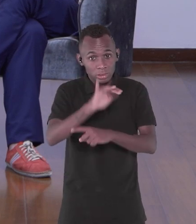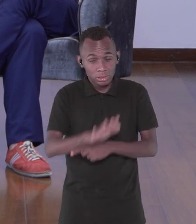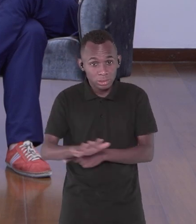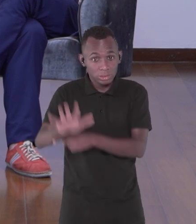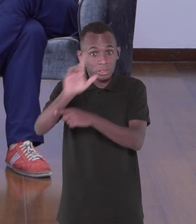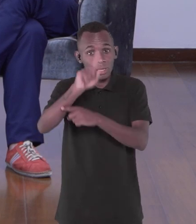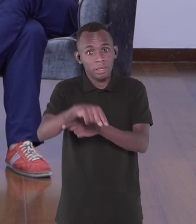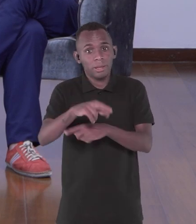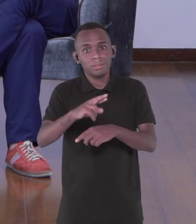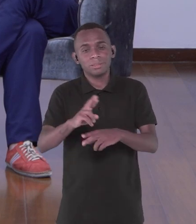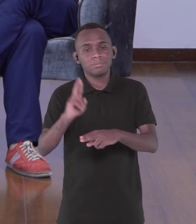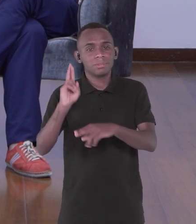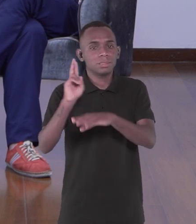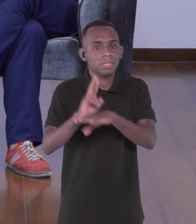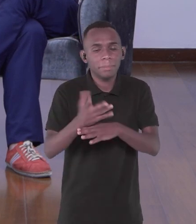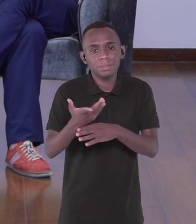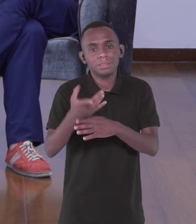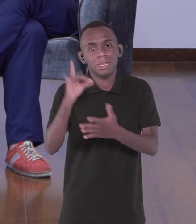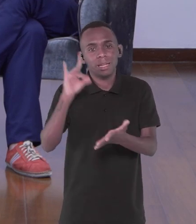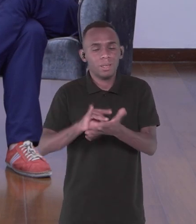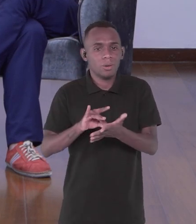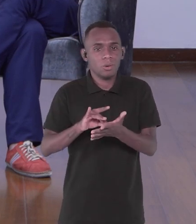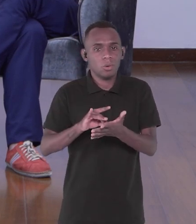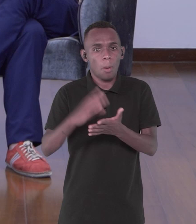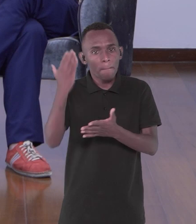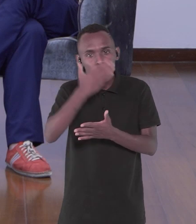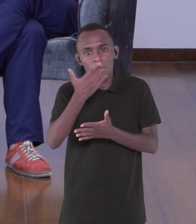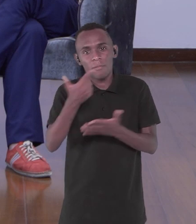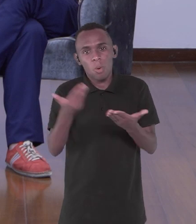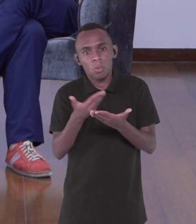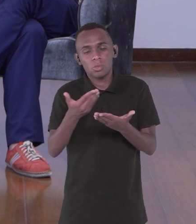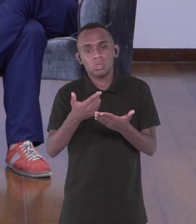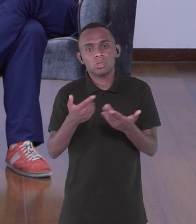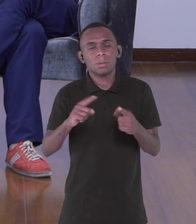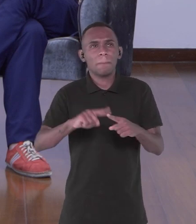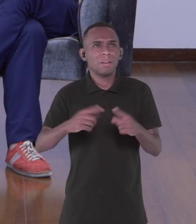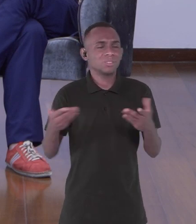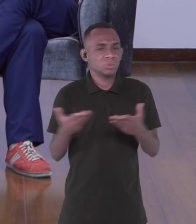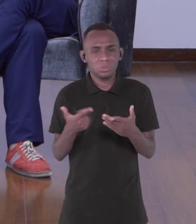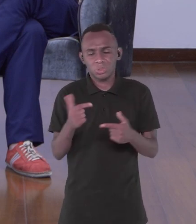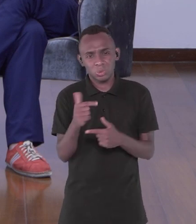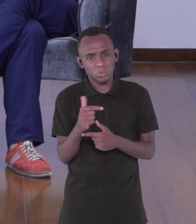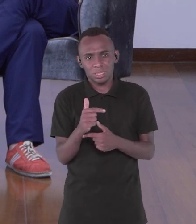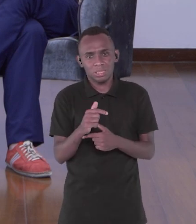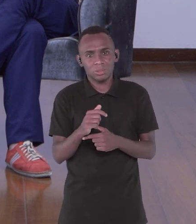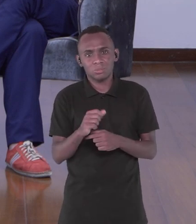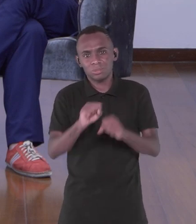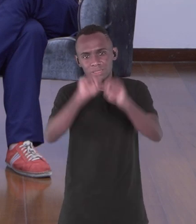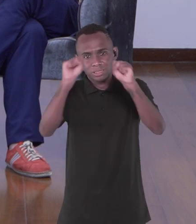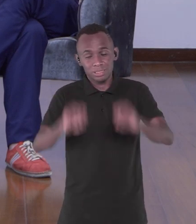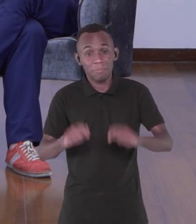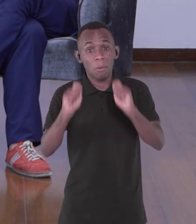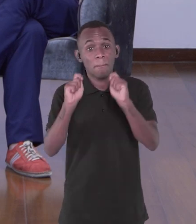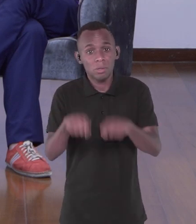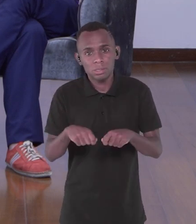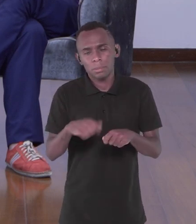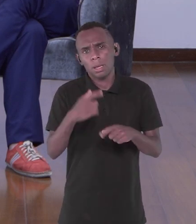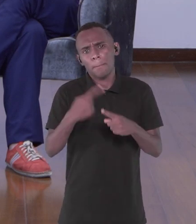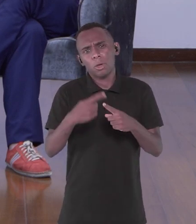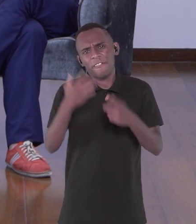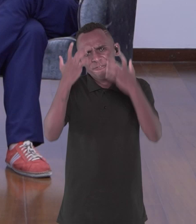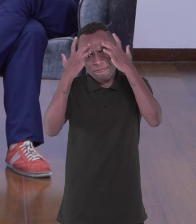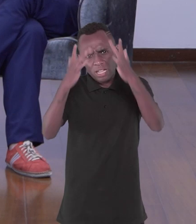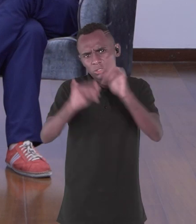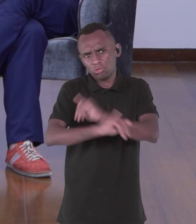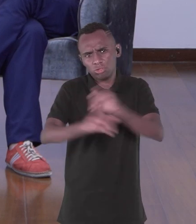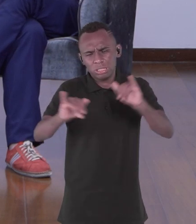da credibilidade. E você não tem, hoje, um sistema capaz de dizer... Porque é muito fácil,